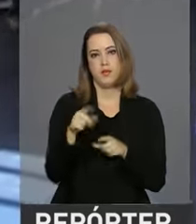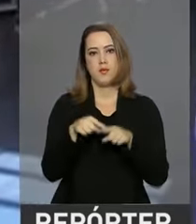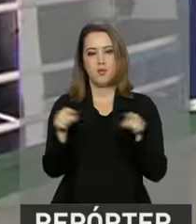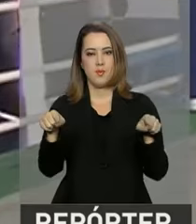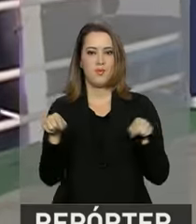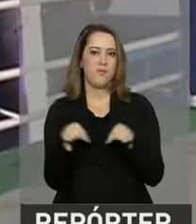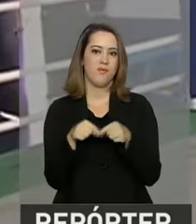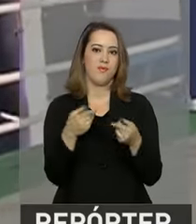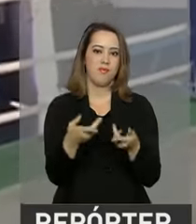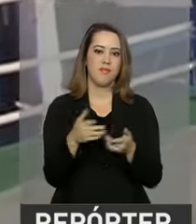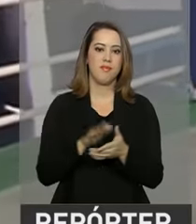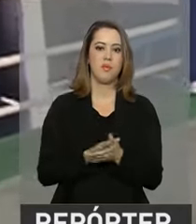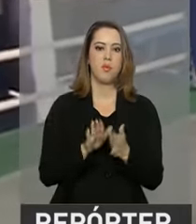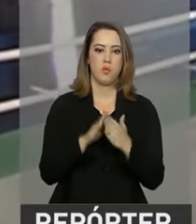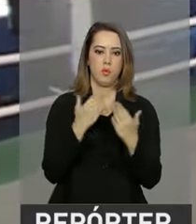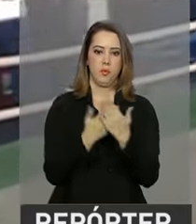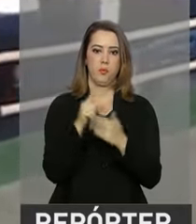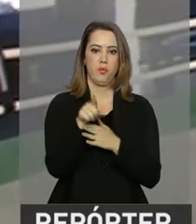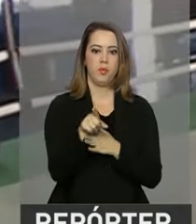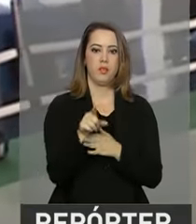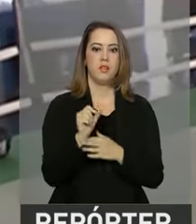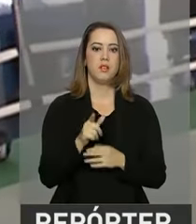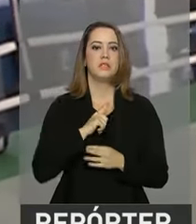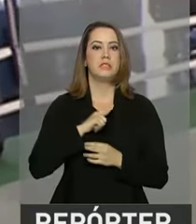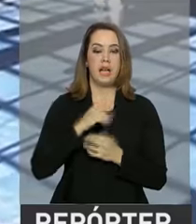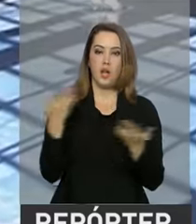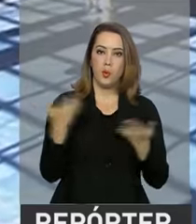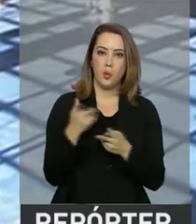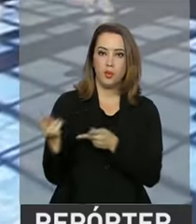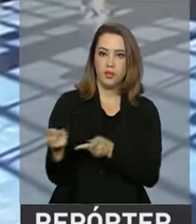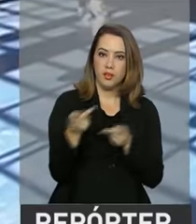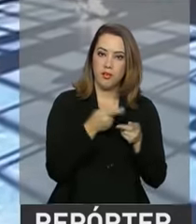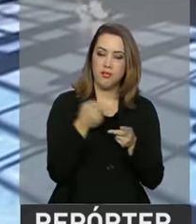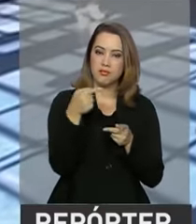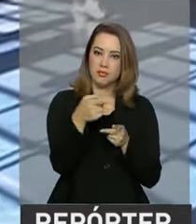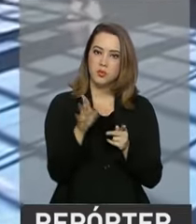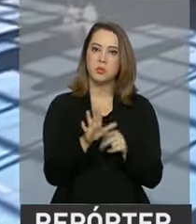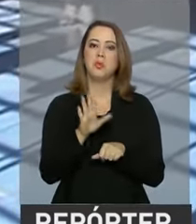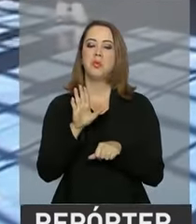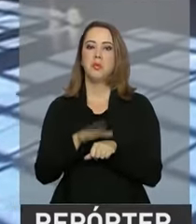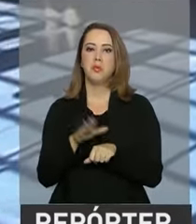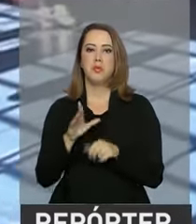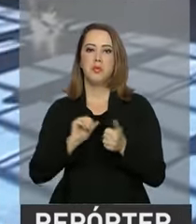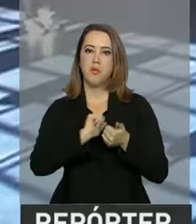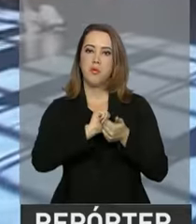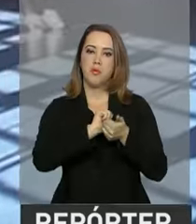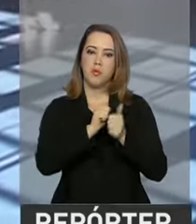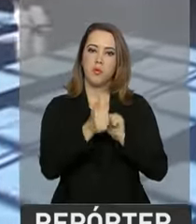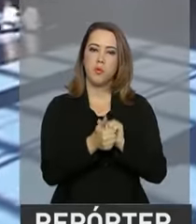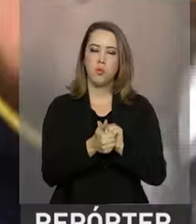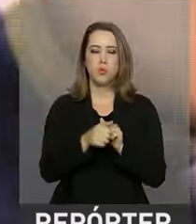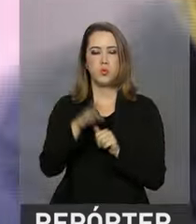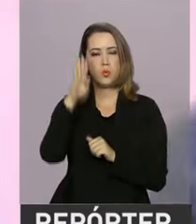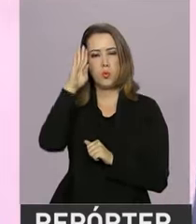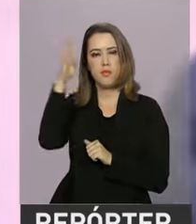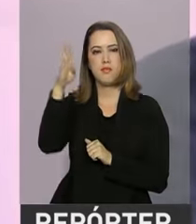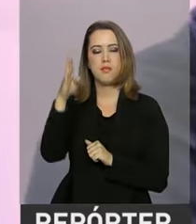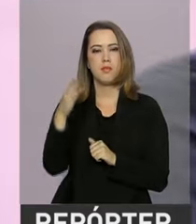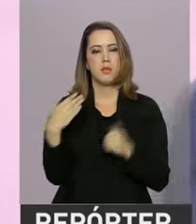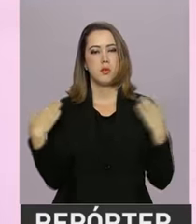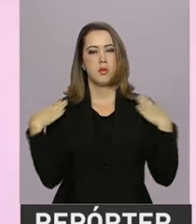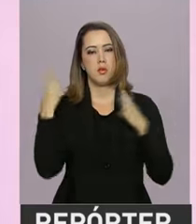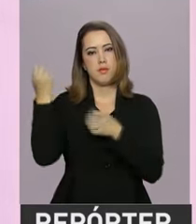talento dentro do ring, foram convidados a integrar a equipe de alto rendimento esportivo do exército.